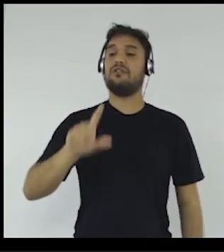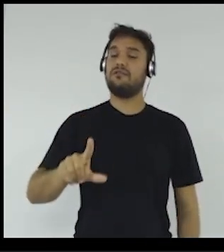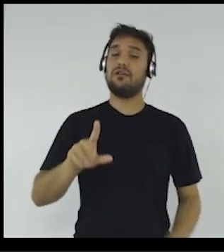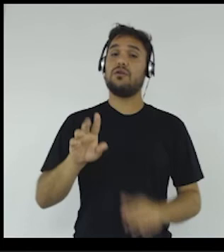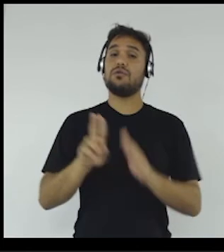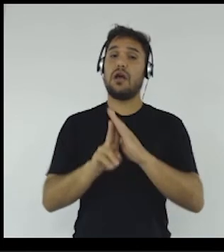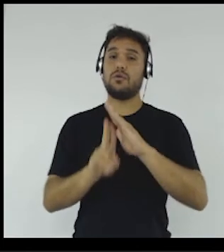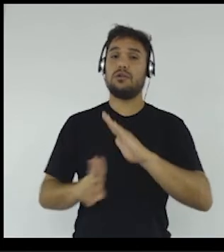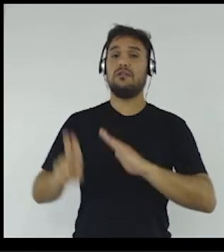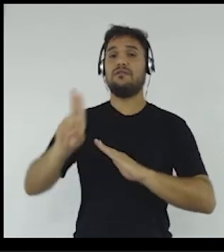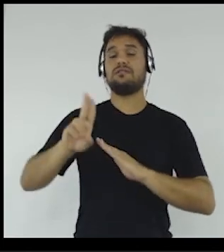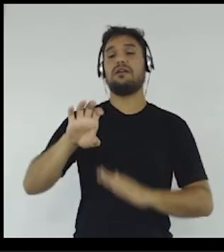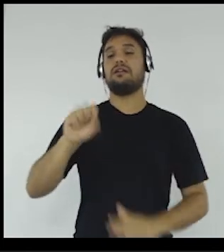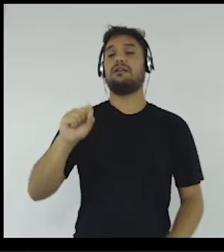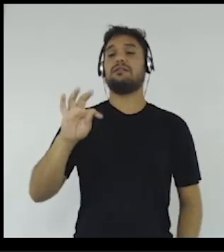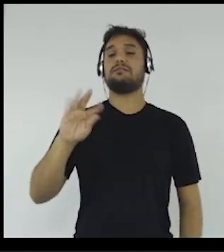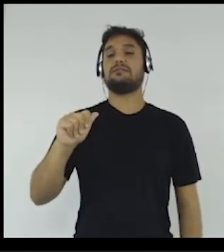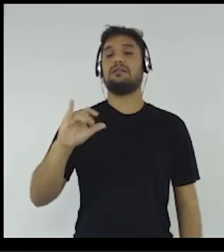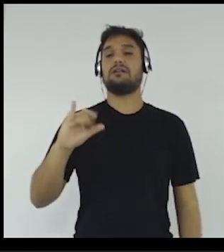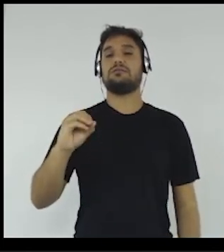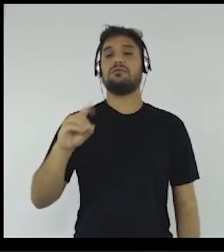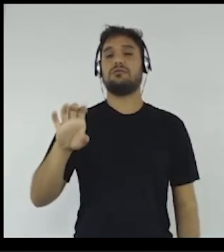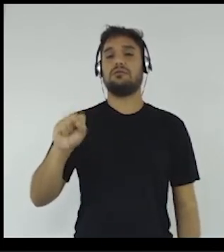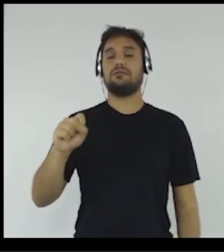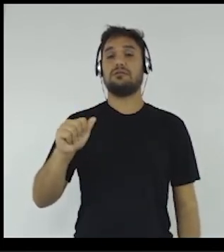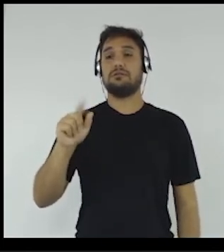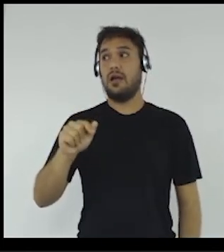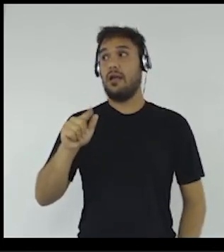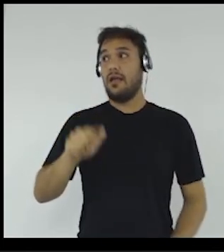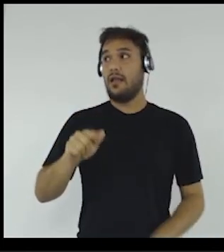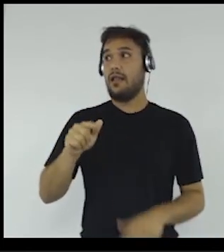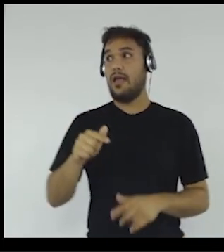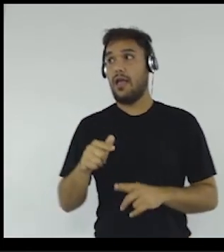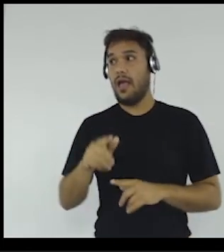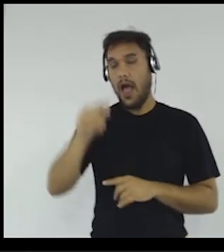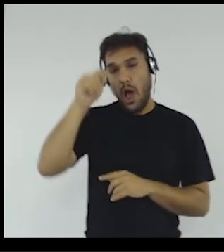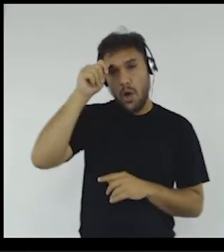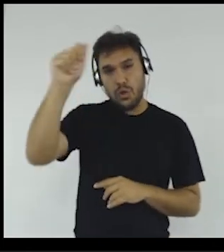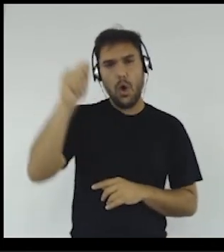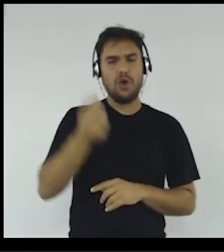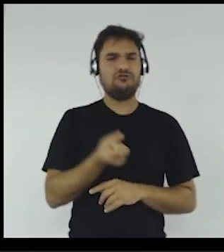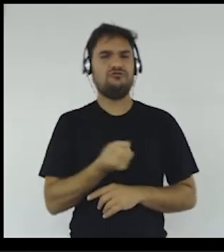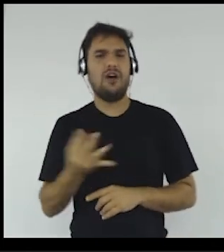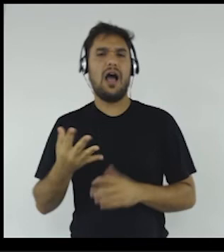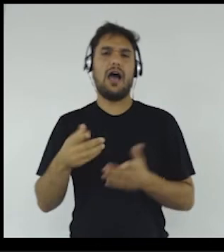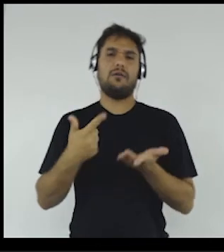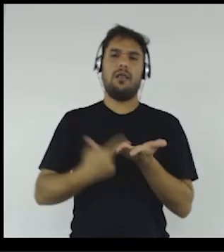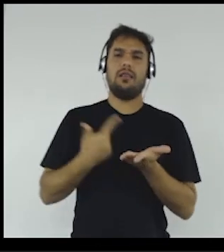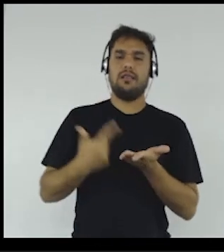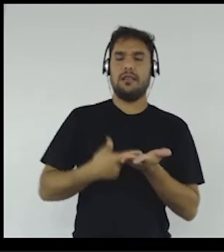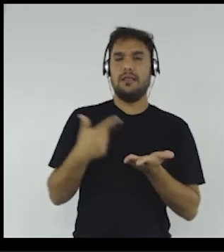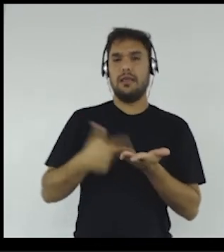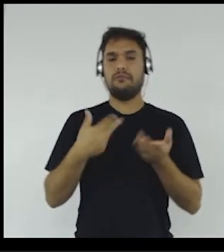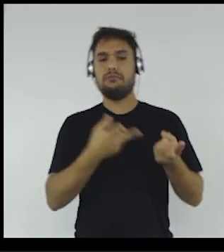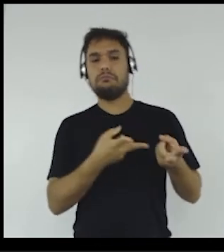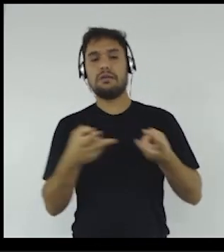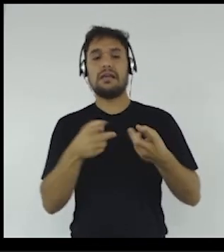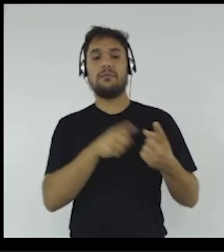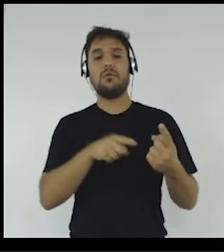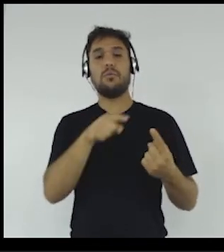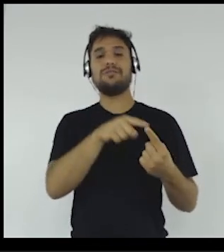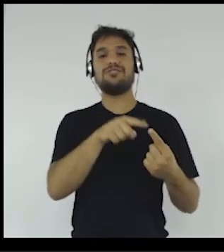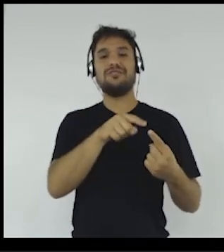da Universidade Estácio de Sá. Autor festejado em diversas obras, nas quais verifica seu objetivo de